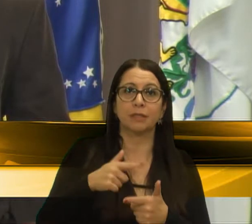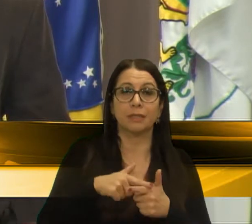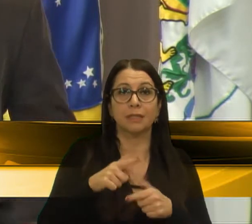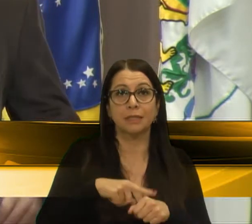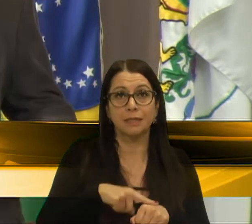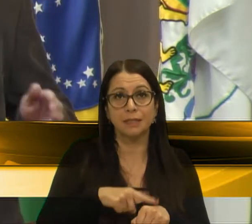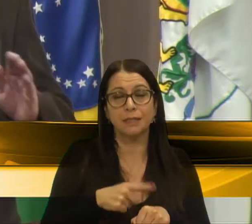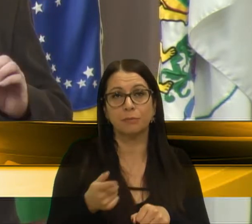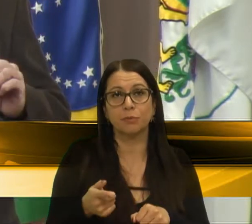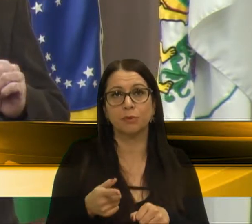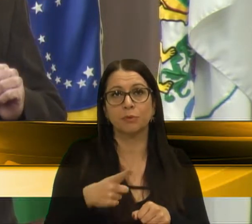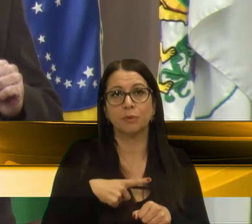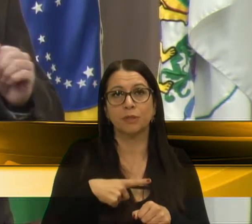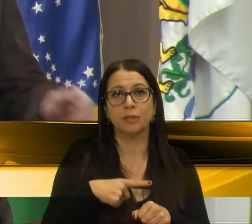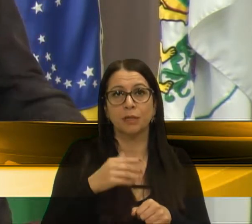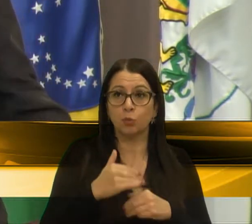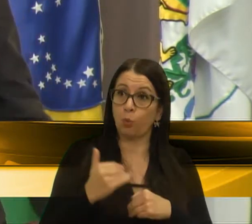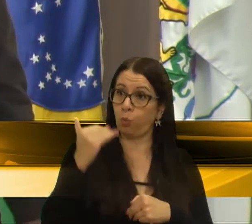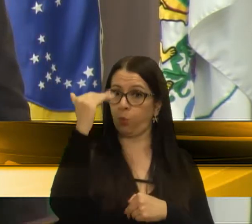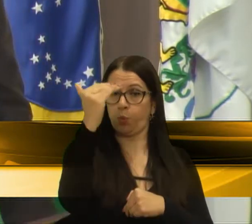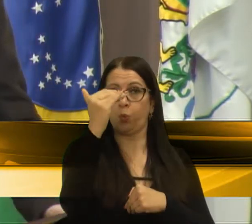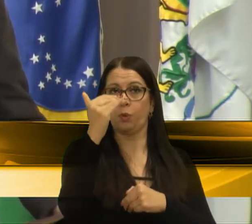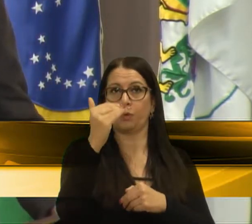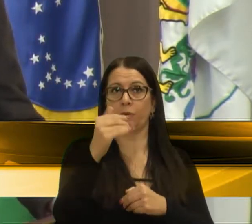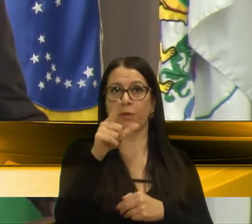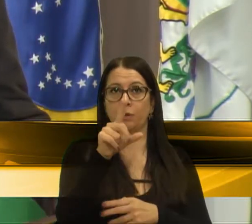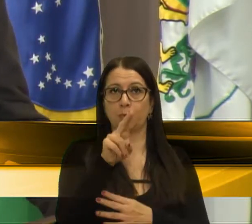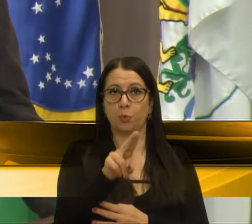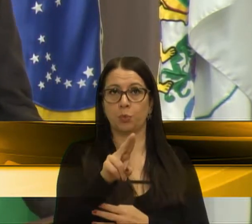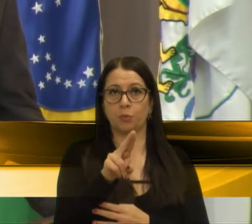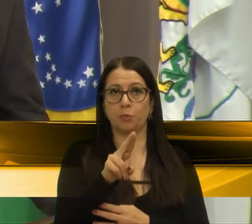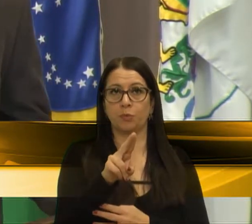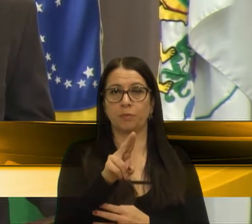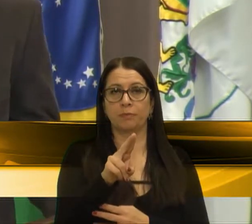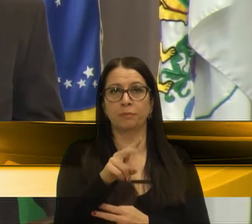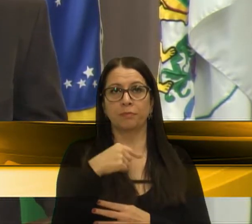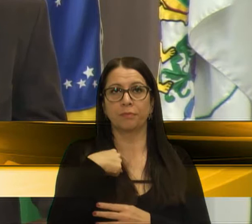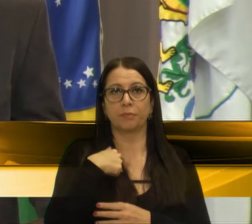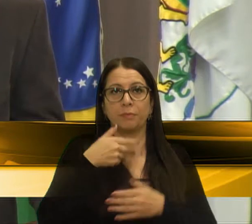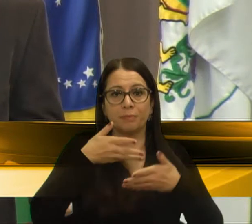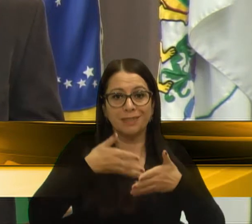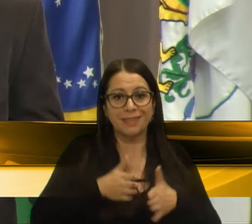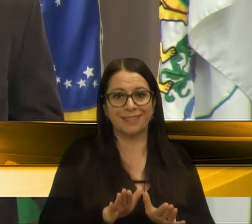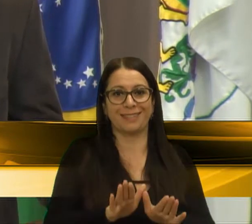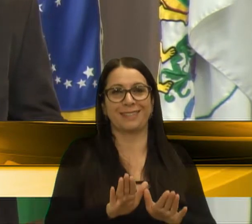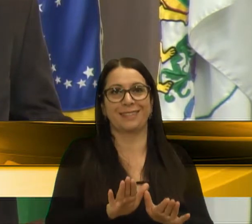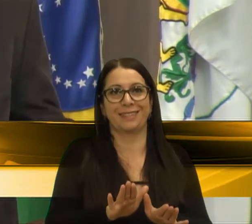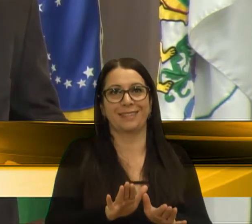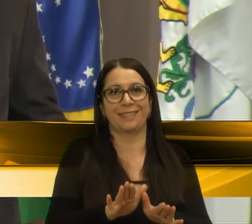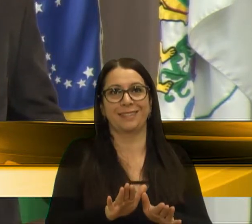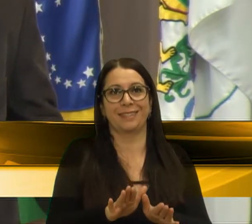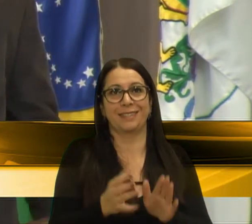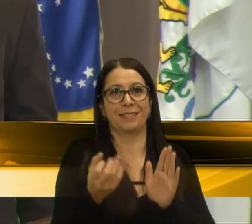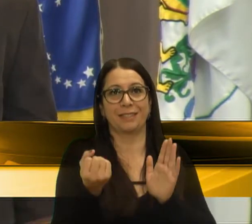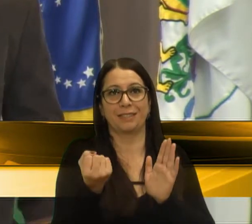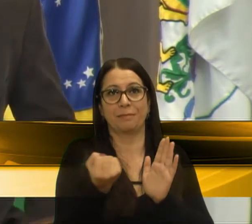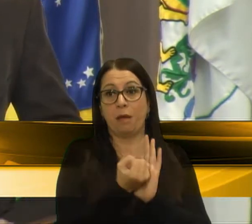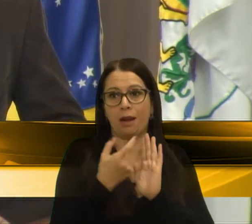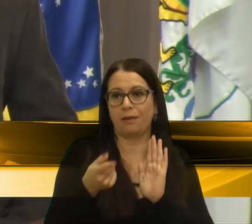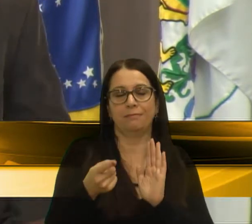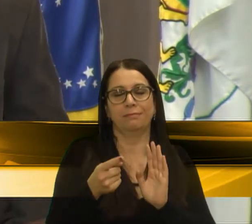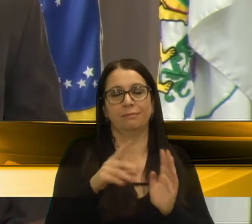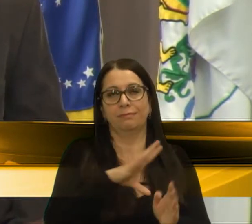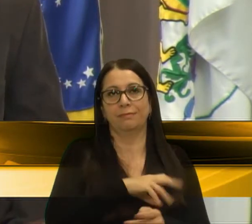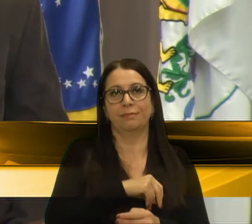assim, né? Então, que a gente tem os extremos. A Lu, que nos pega nascendo, né? E é uma área que eu adoro, assim,